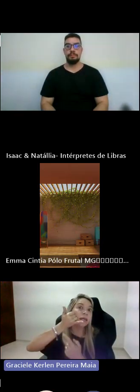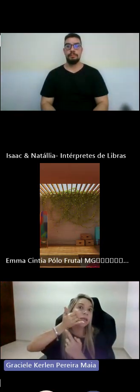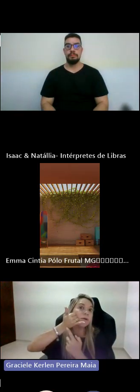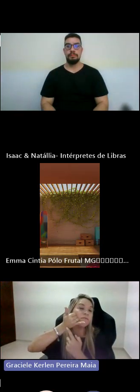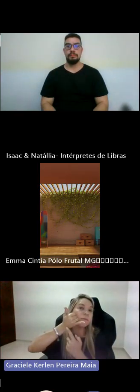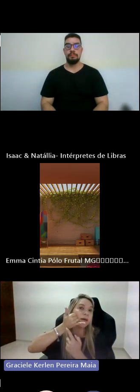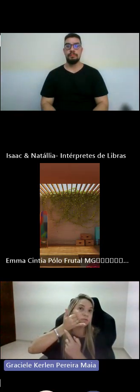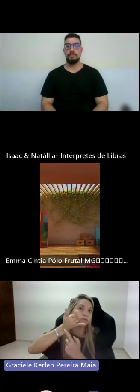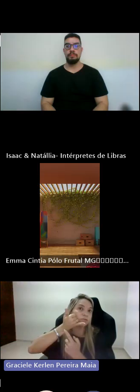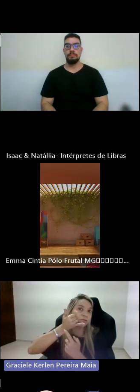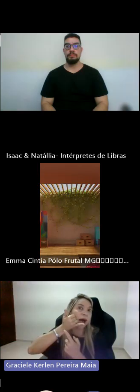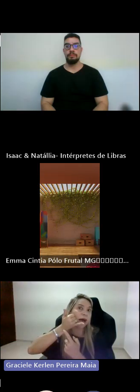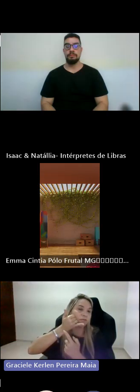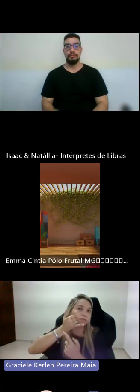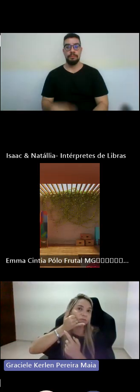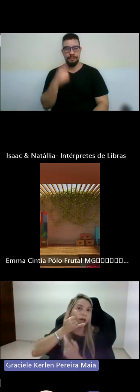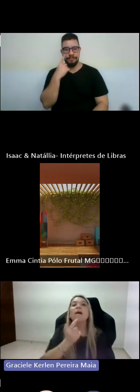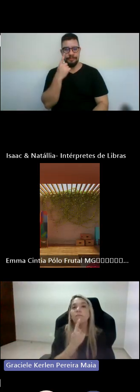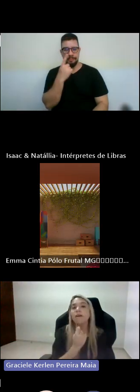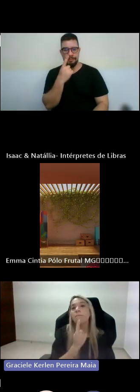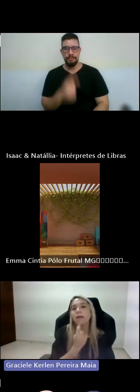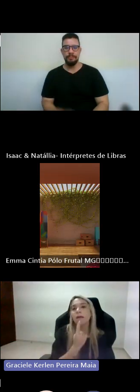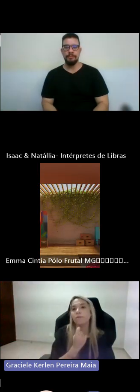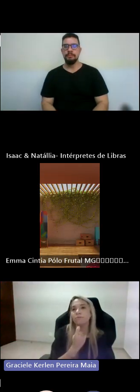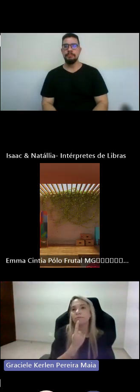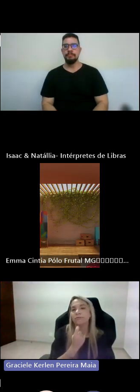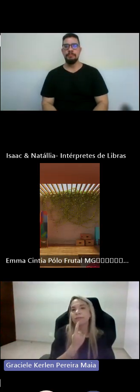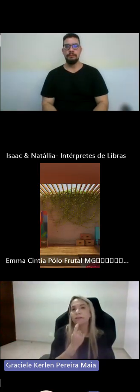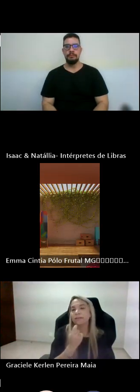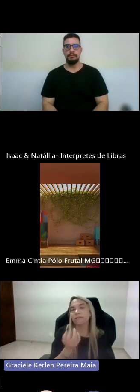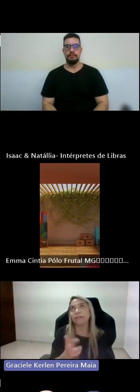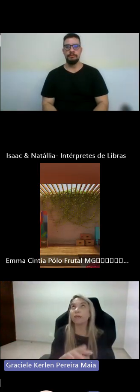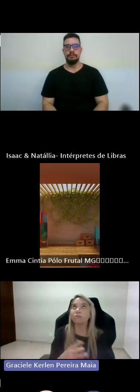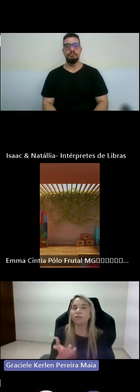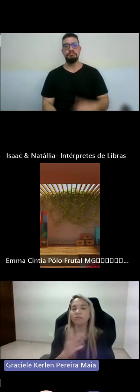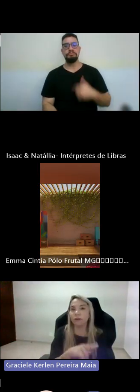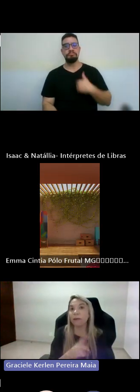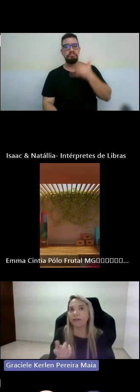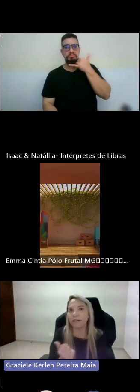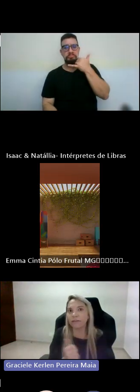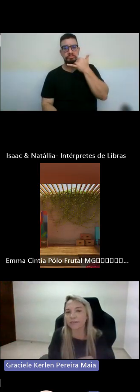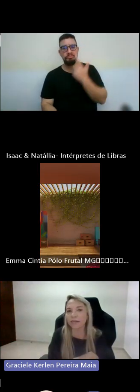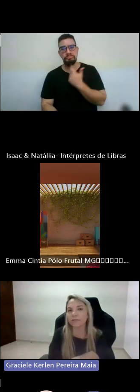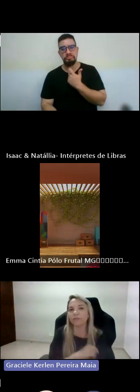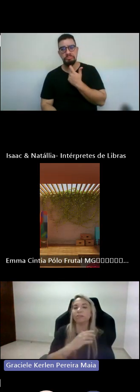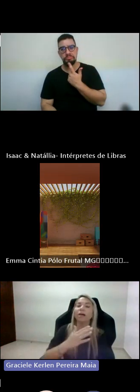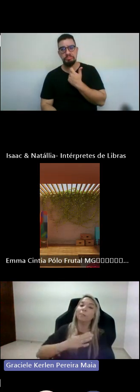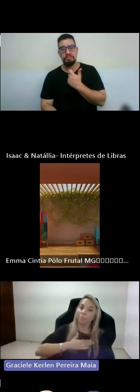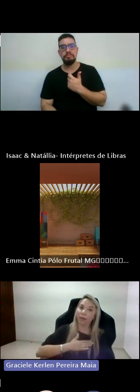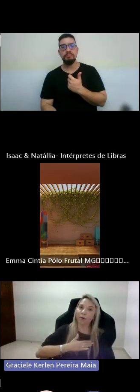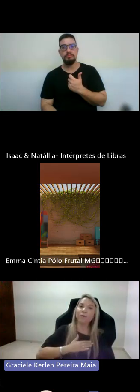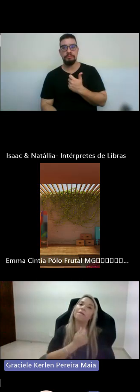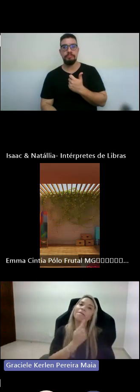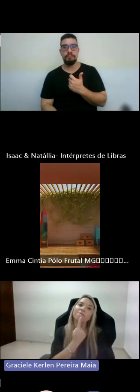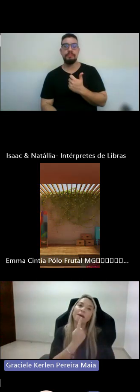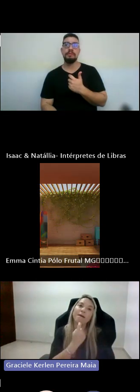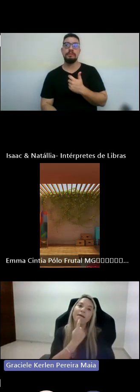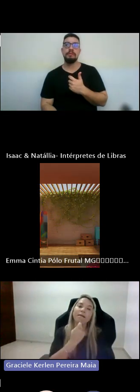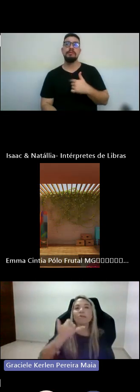telefone, olha aqui o movimento. Vários. Vermelho. Na verdade, o sinal de vermelho vem antes, tá certo, gente?